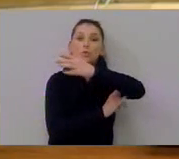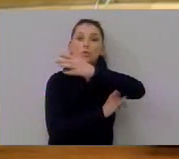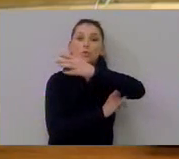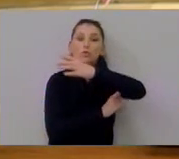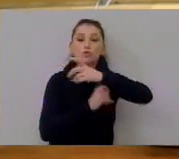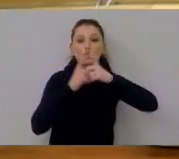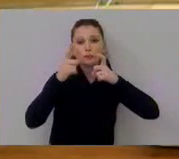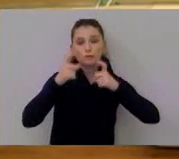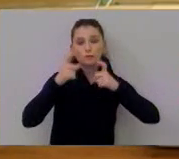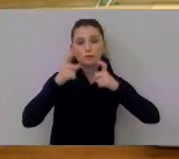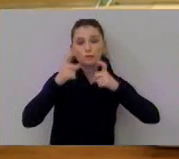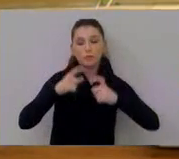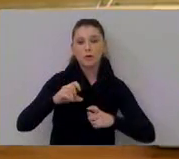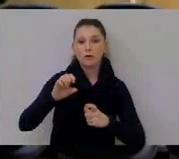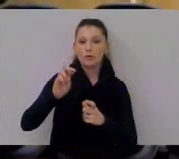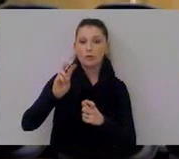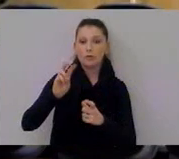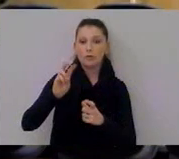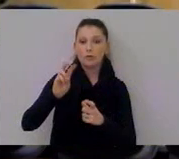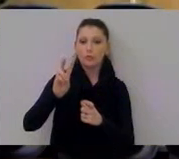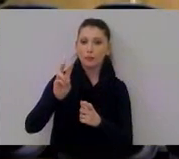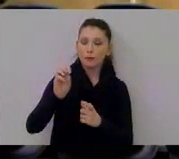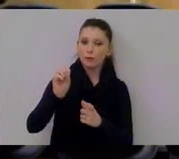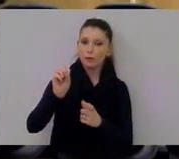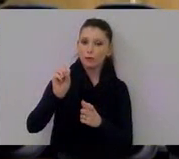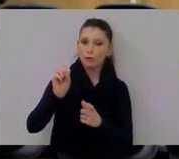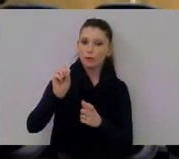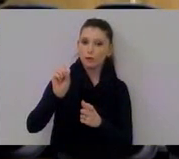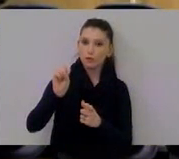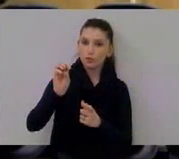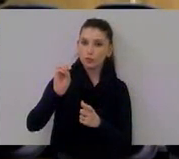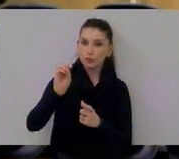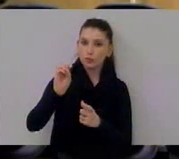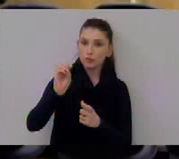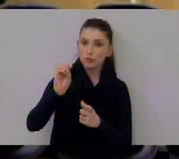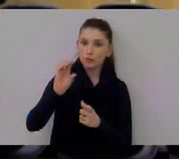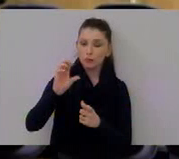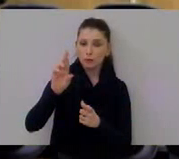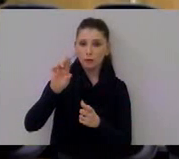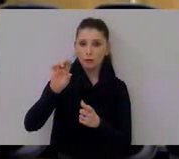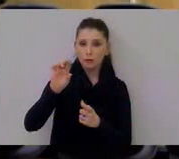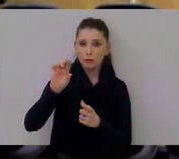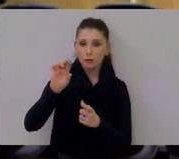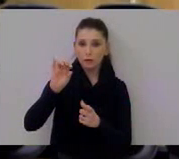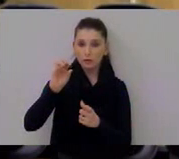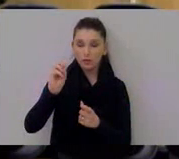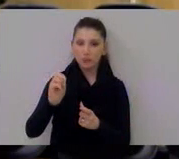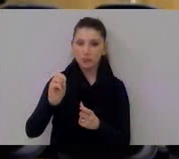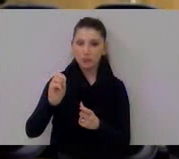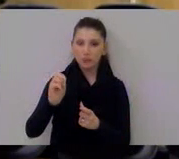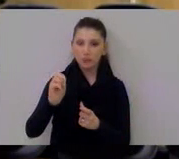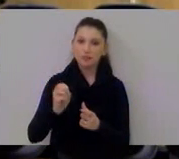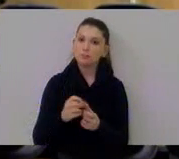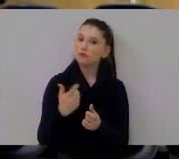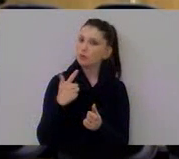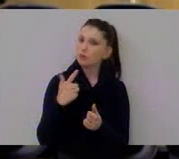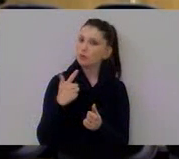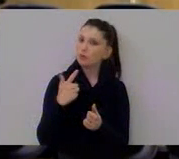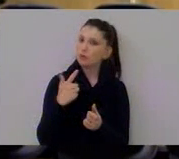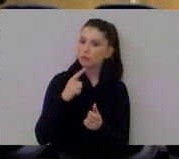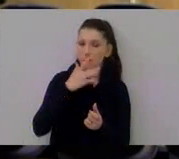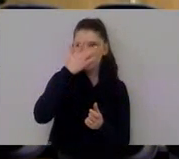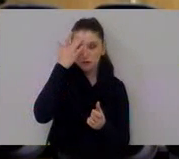O requerimento está em discussão. Não havendo alguém queira discutir, em